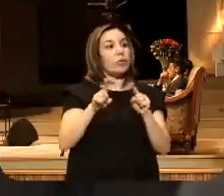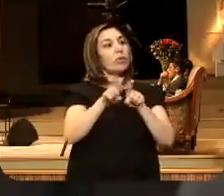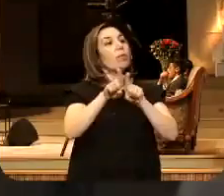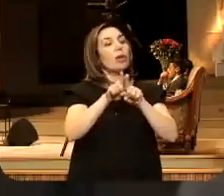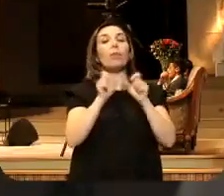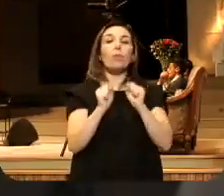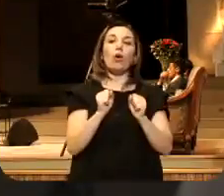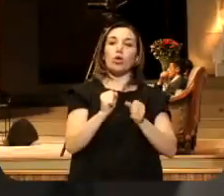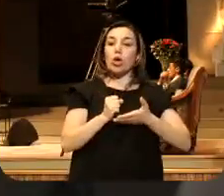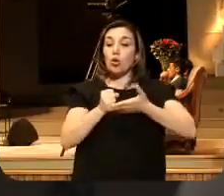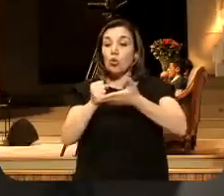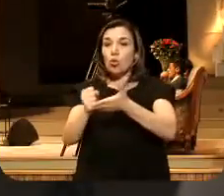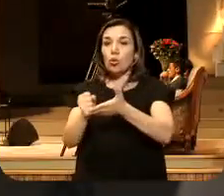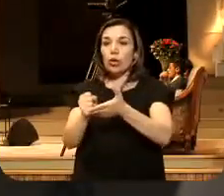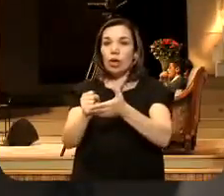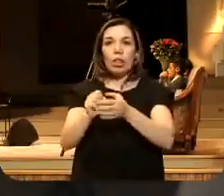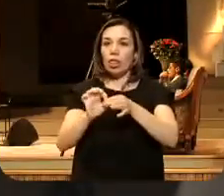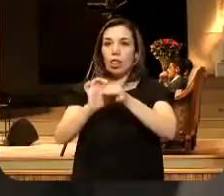e fazemos.